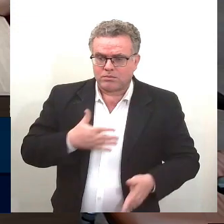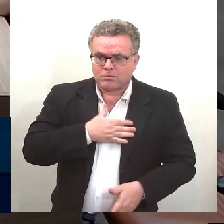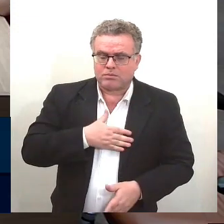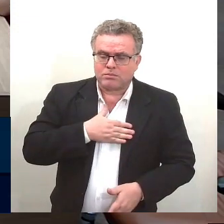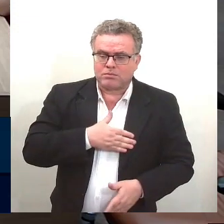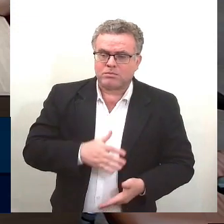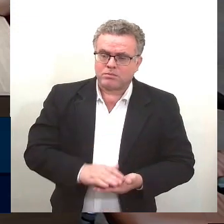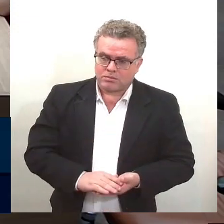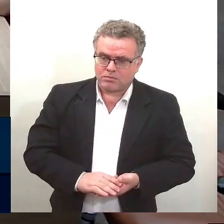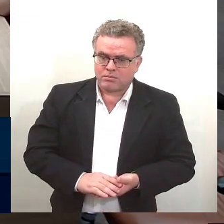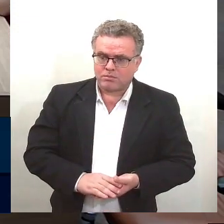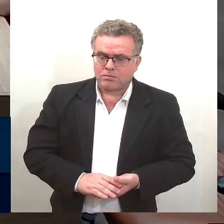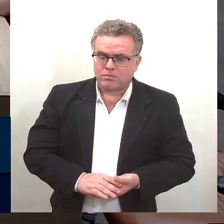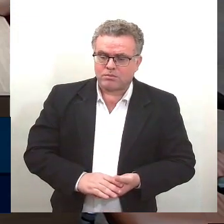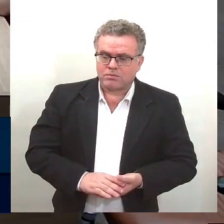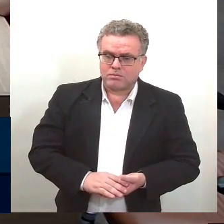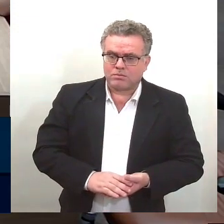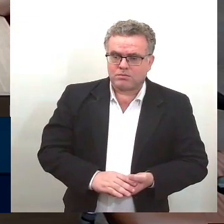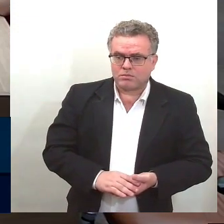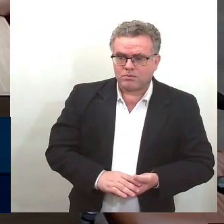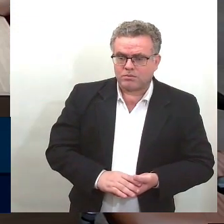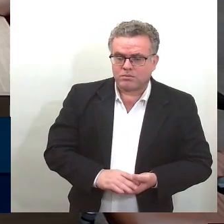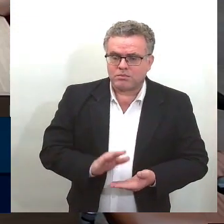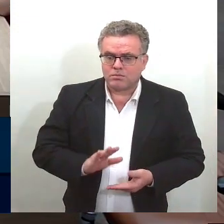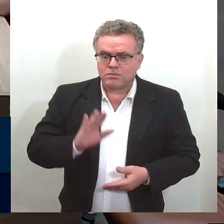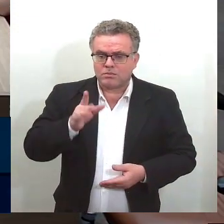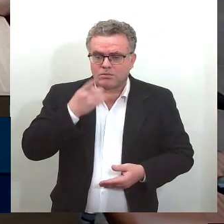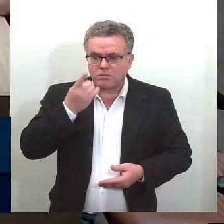Com a palavra a deputada Maísa Bittigieri.